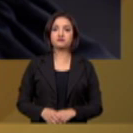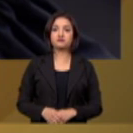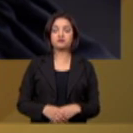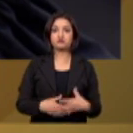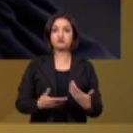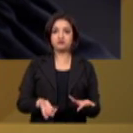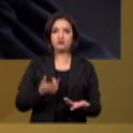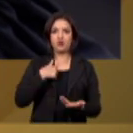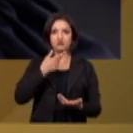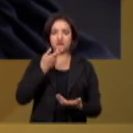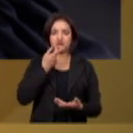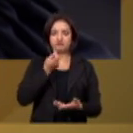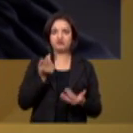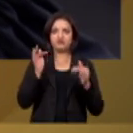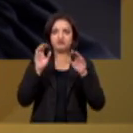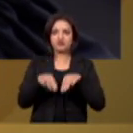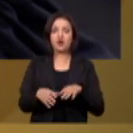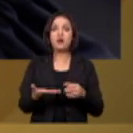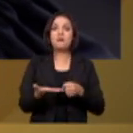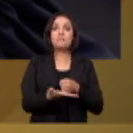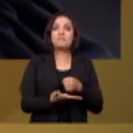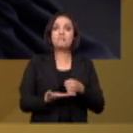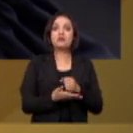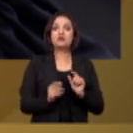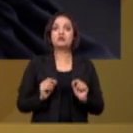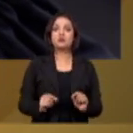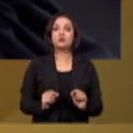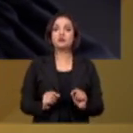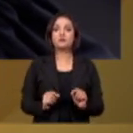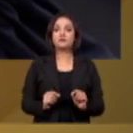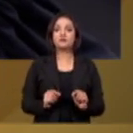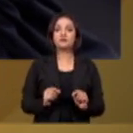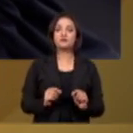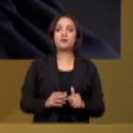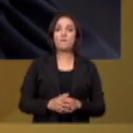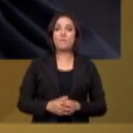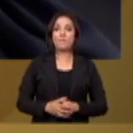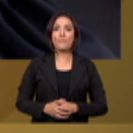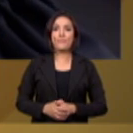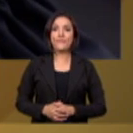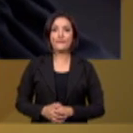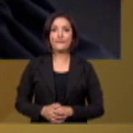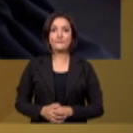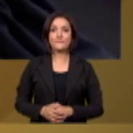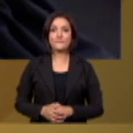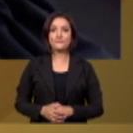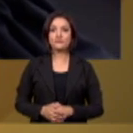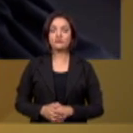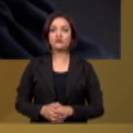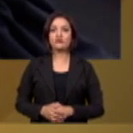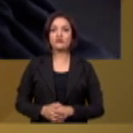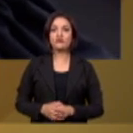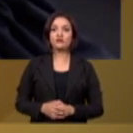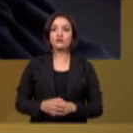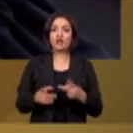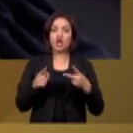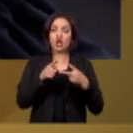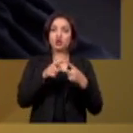colocação final o objeto da discussão os